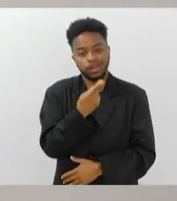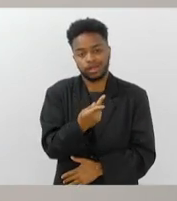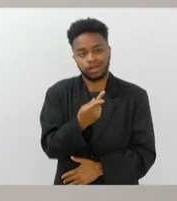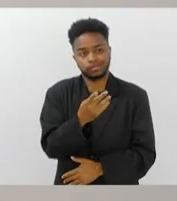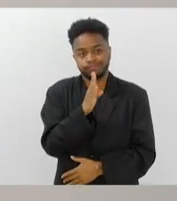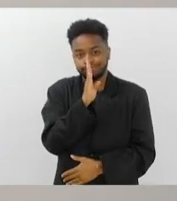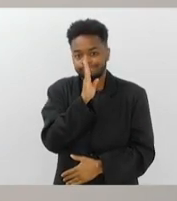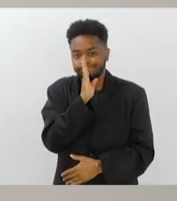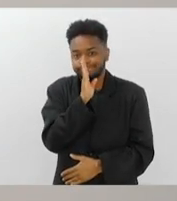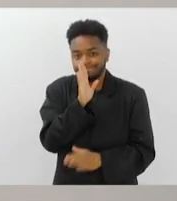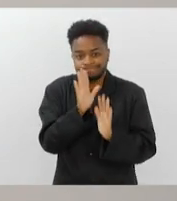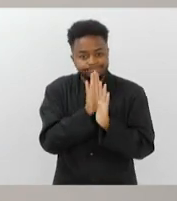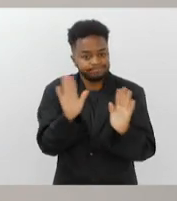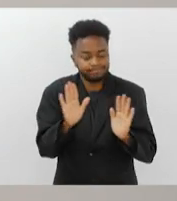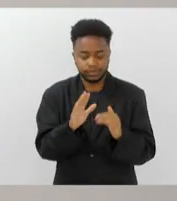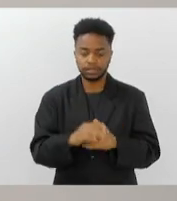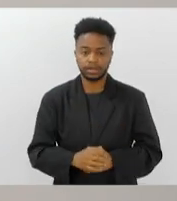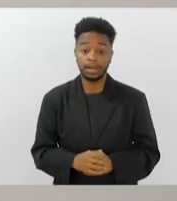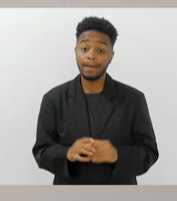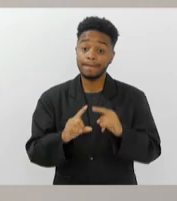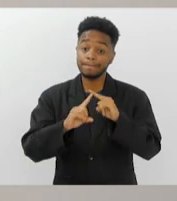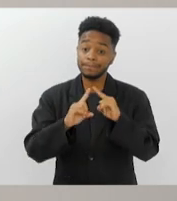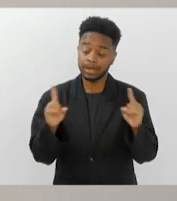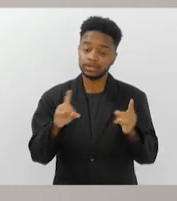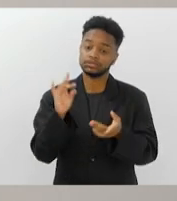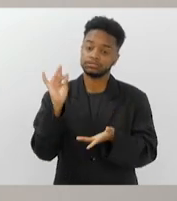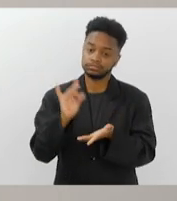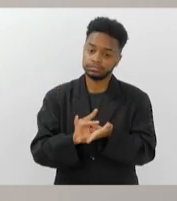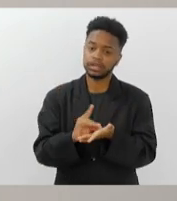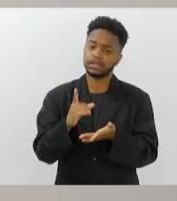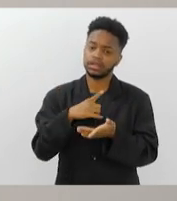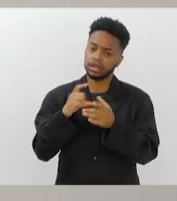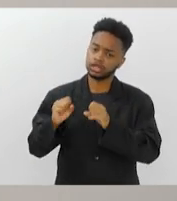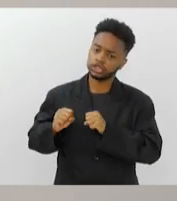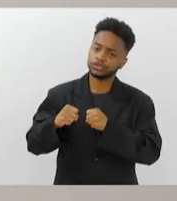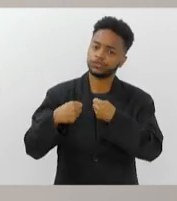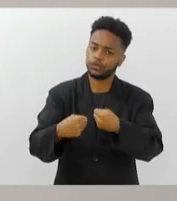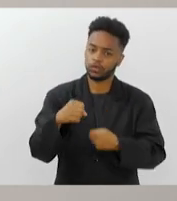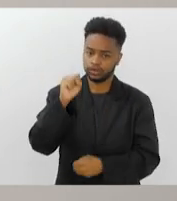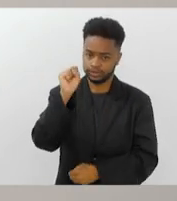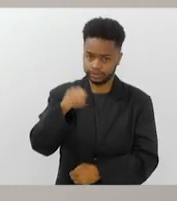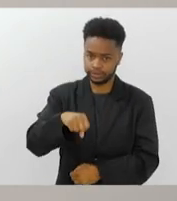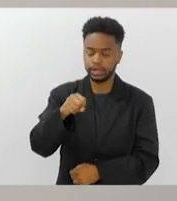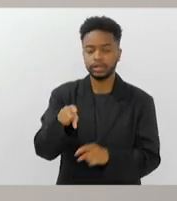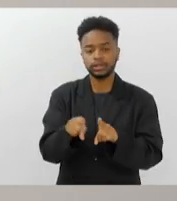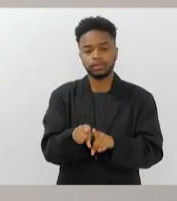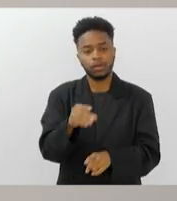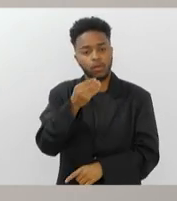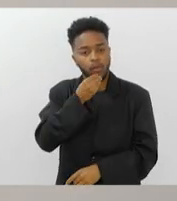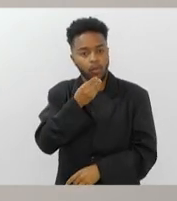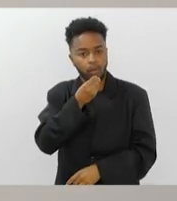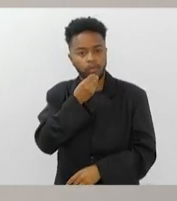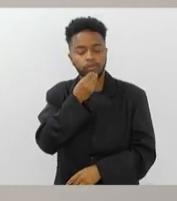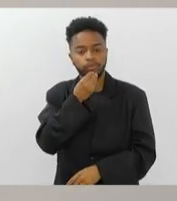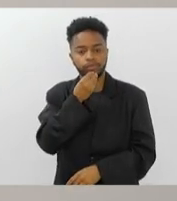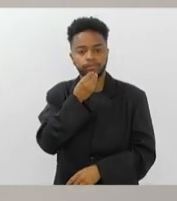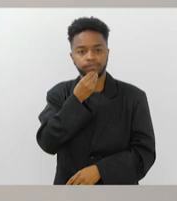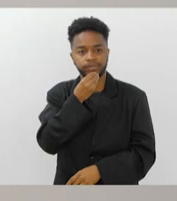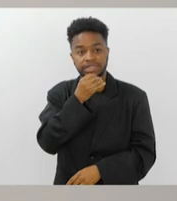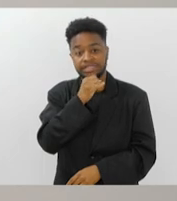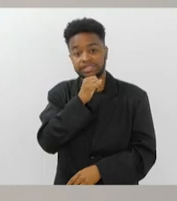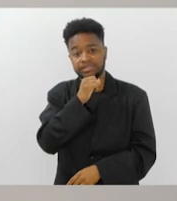condição Mas de fato todos os esforços estão sendo feitos obviamente eh apagar essa